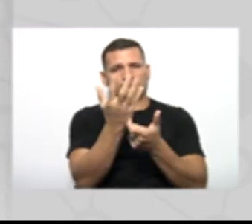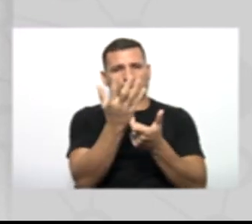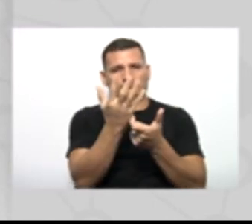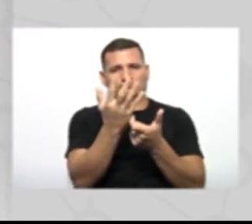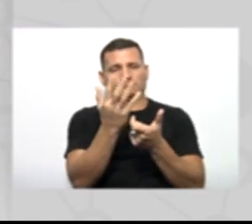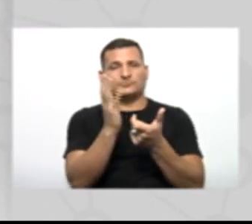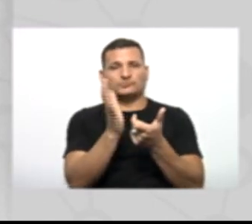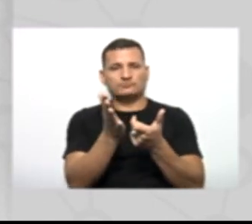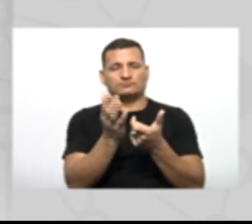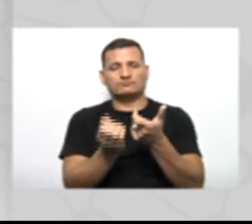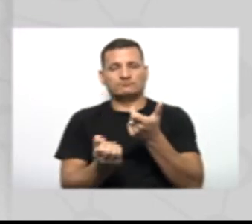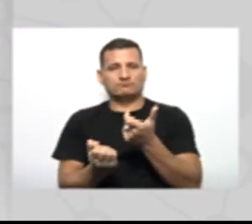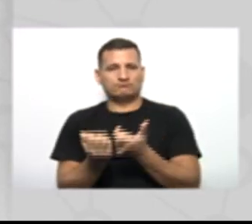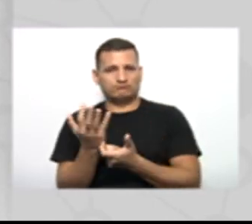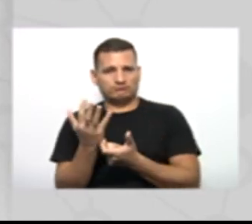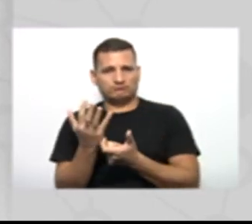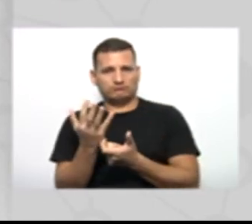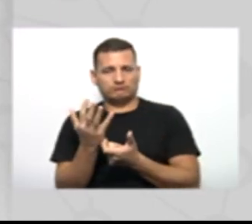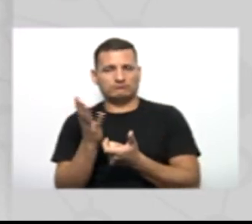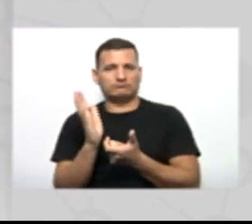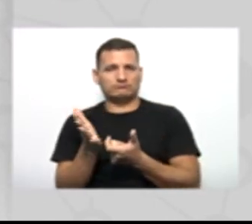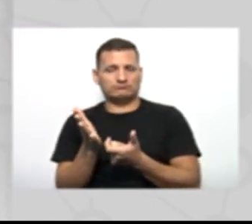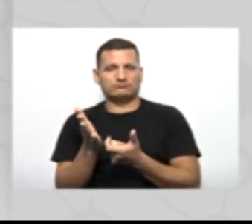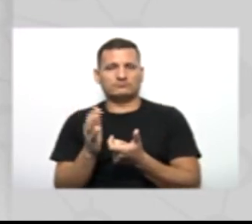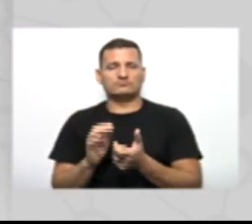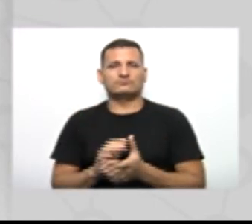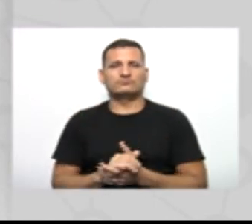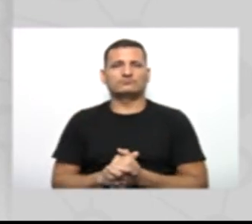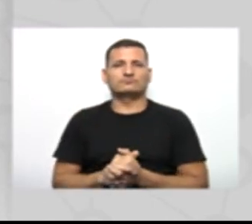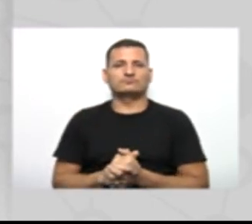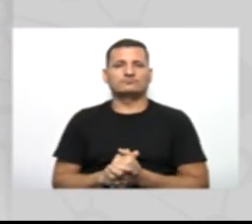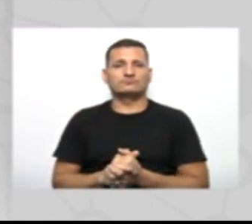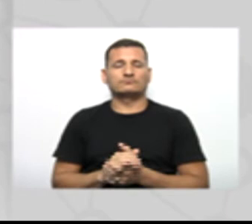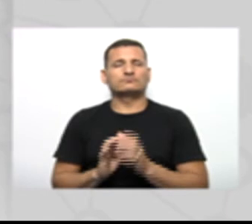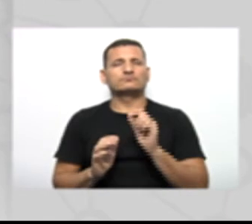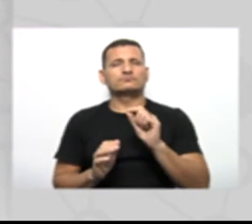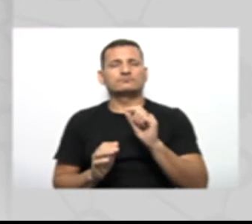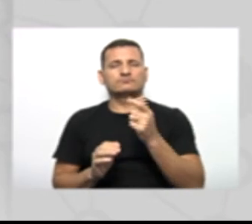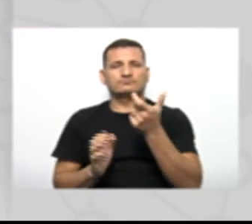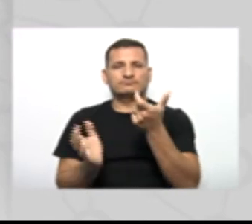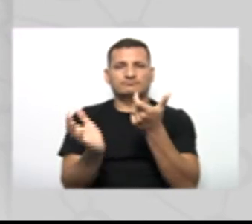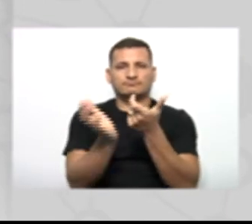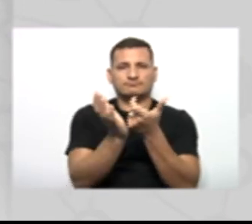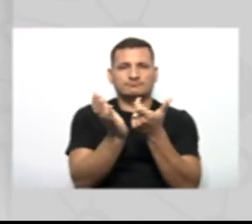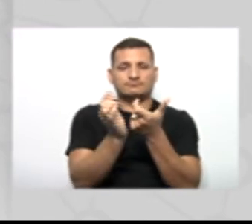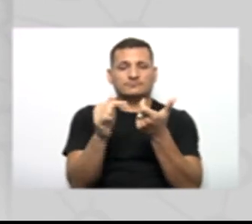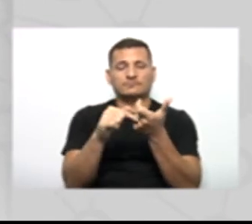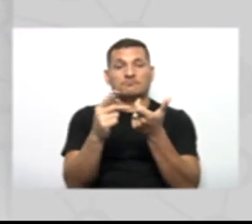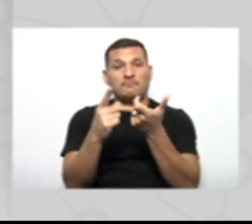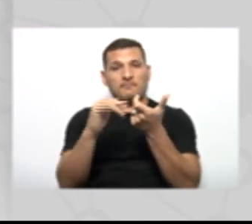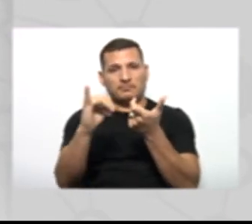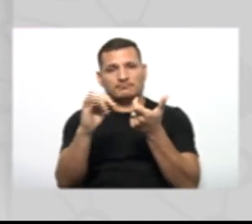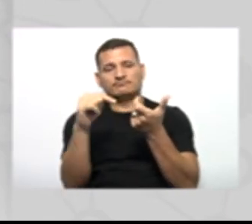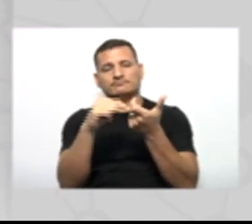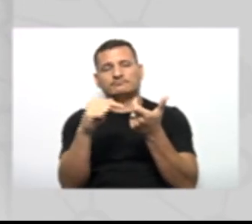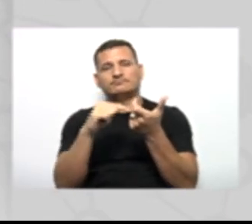já criada, onde nós temos uma classe chamada de classe pai, que possui as